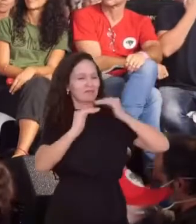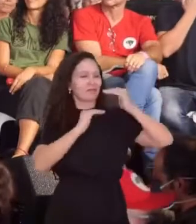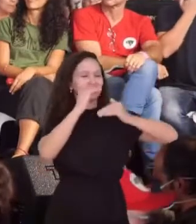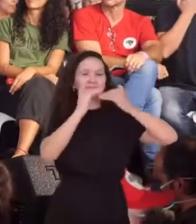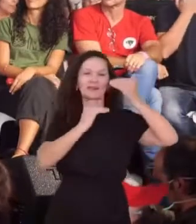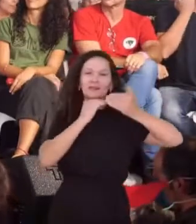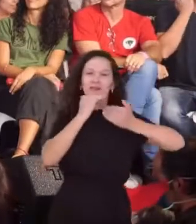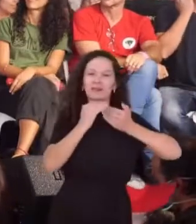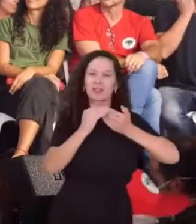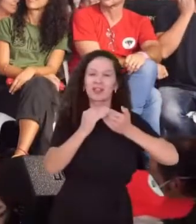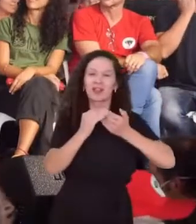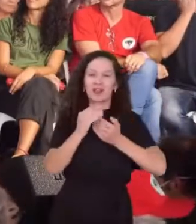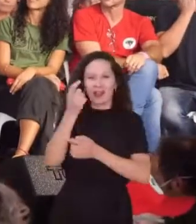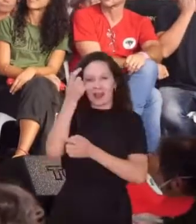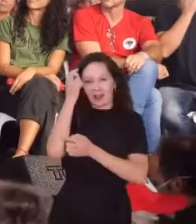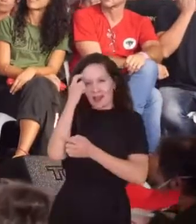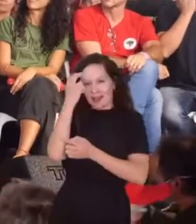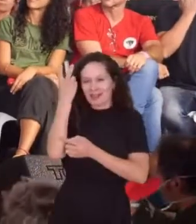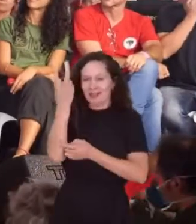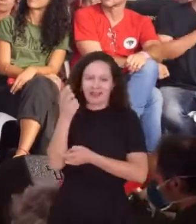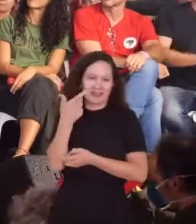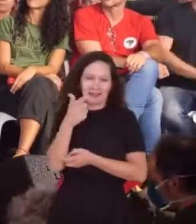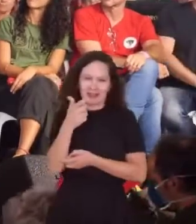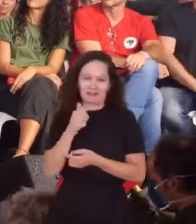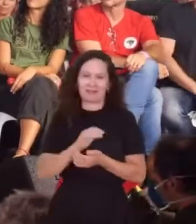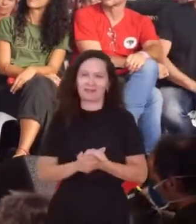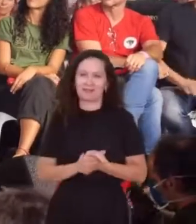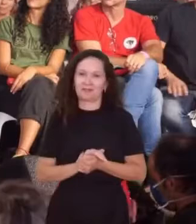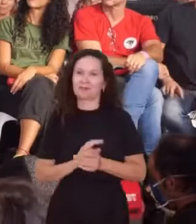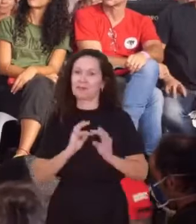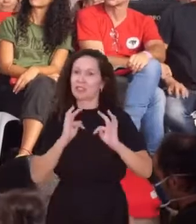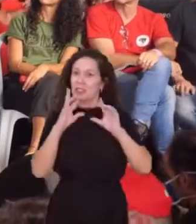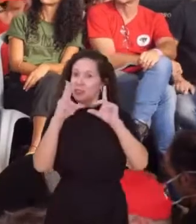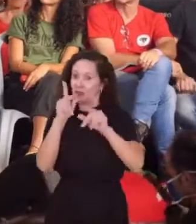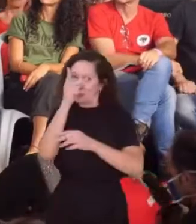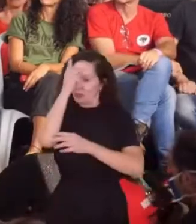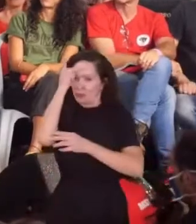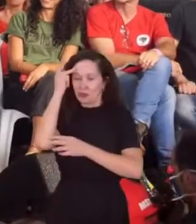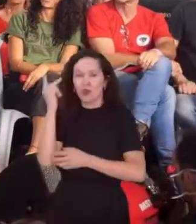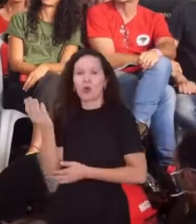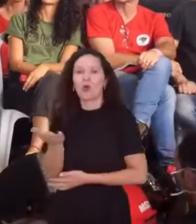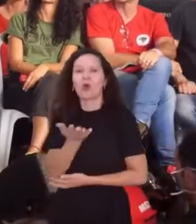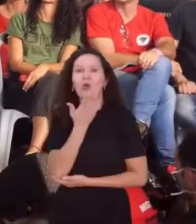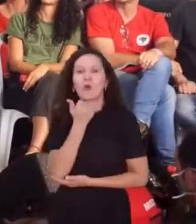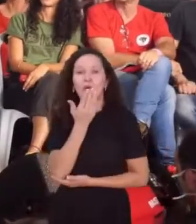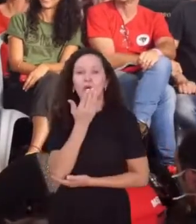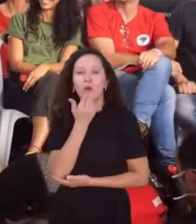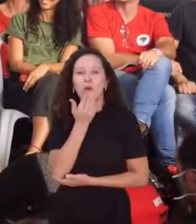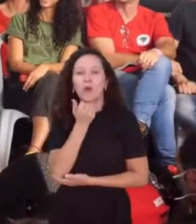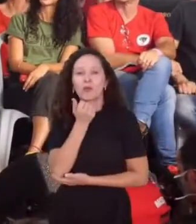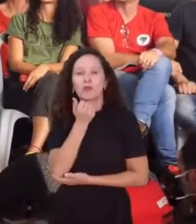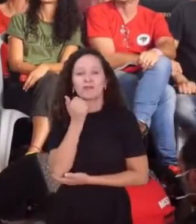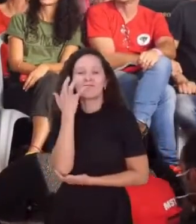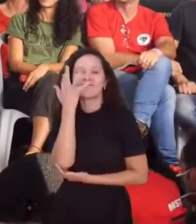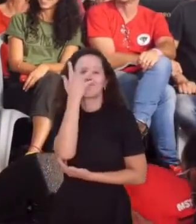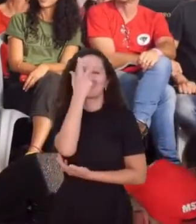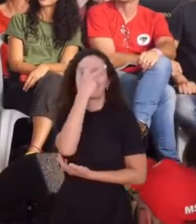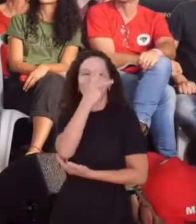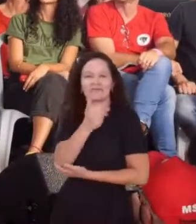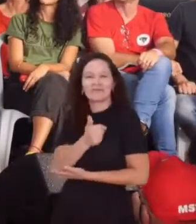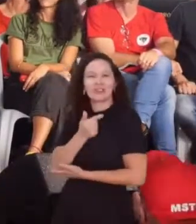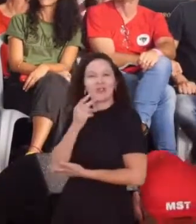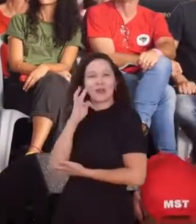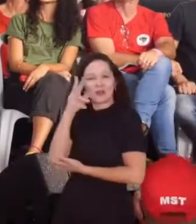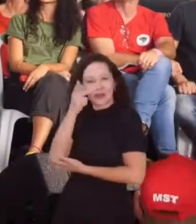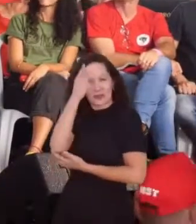inteligência. E toda pessoa que come fica bonita. Toda pessoa que está com fome